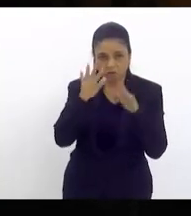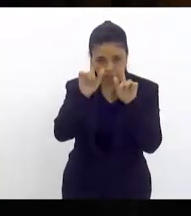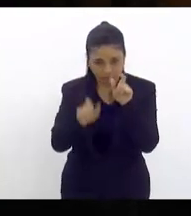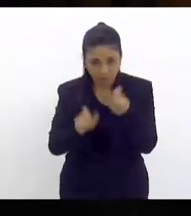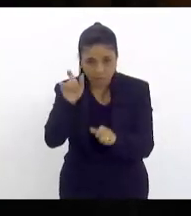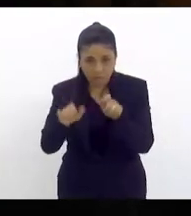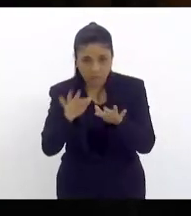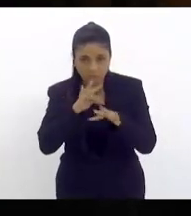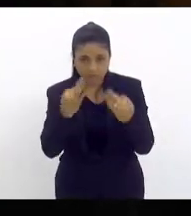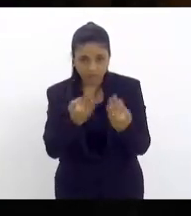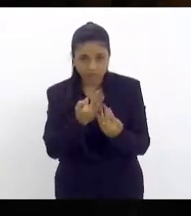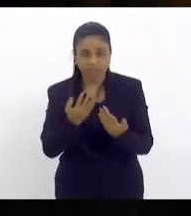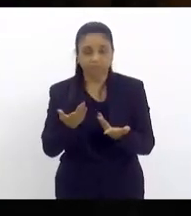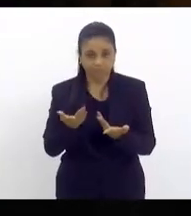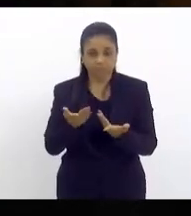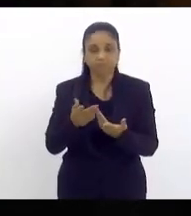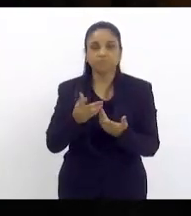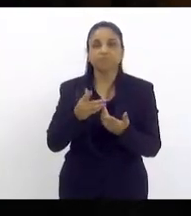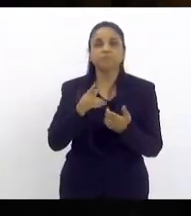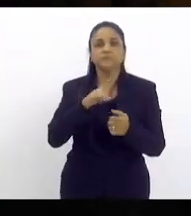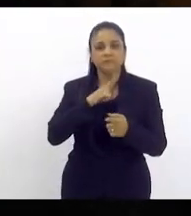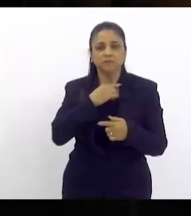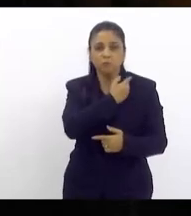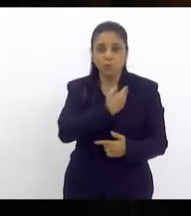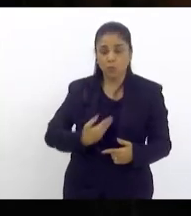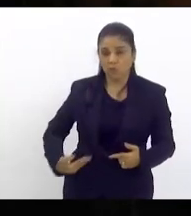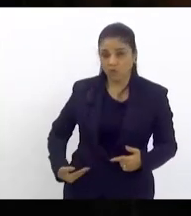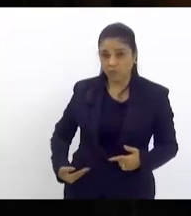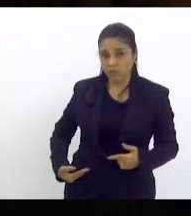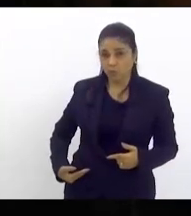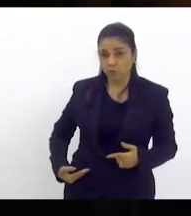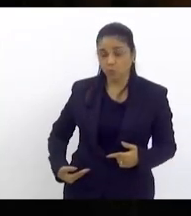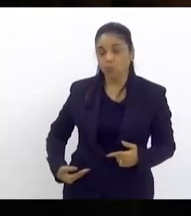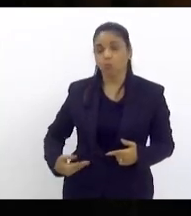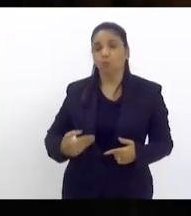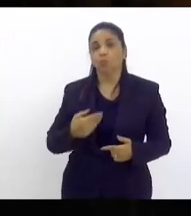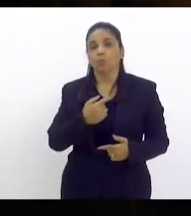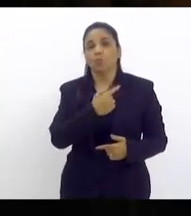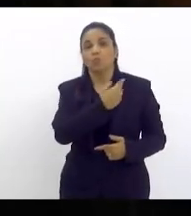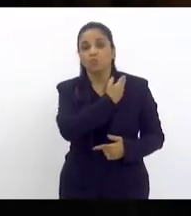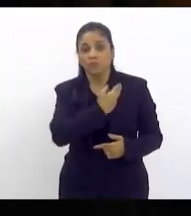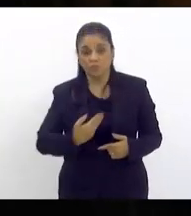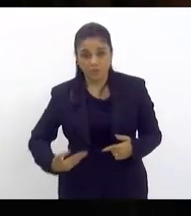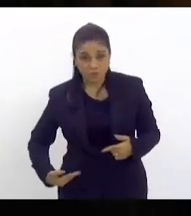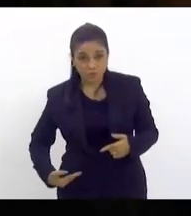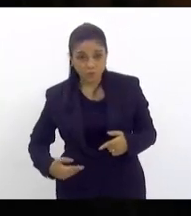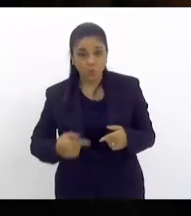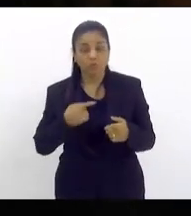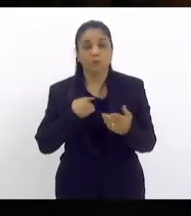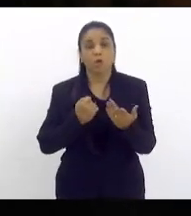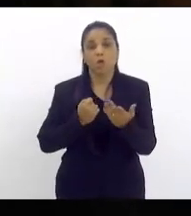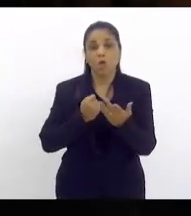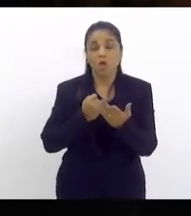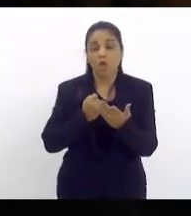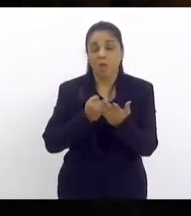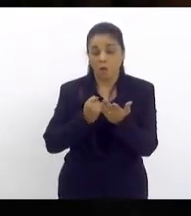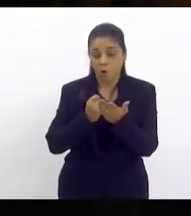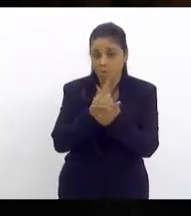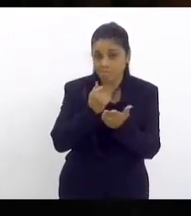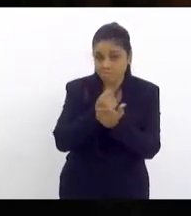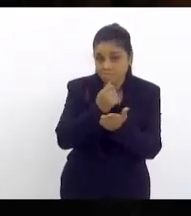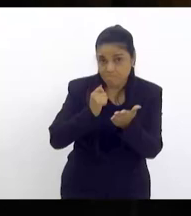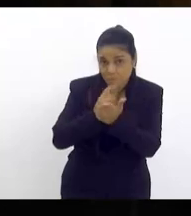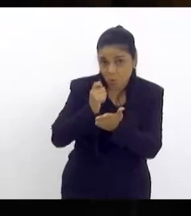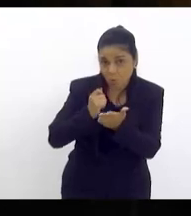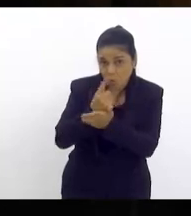o governador que superfaturou respiradores que não chegaram para aquelas pessoas que estavam